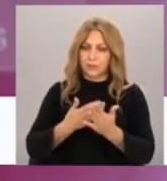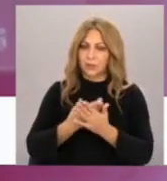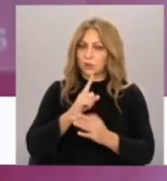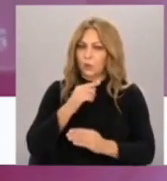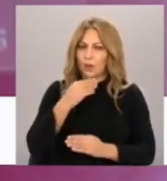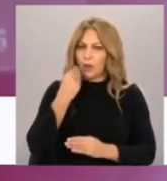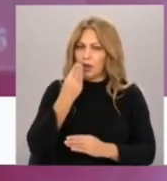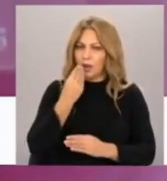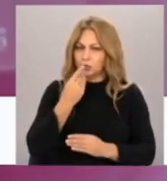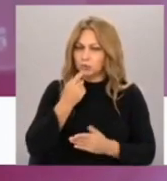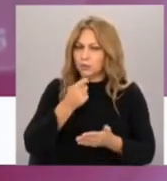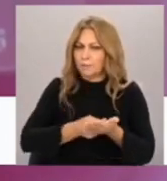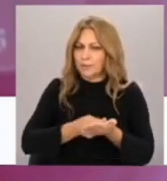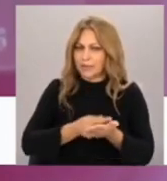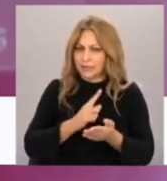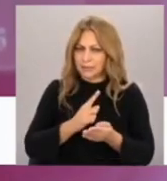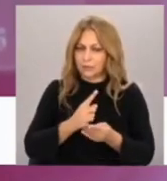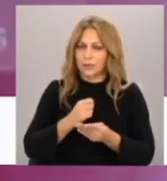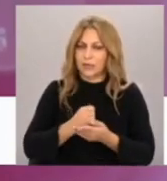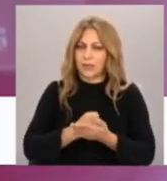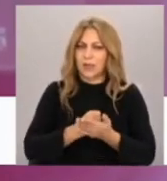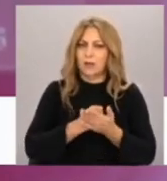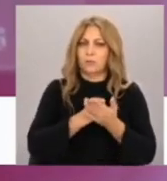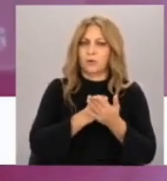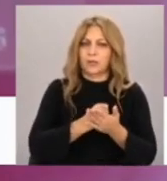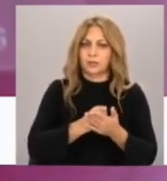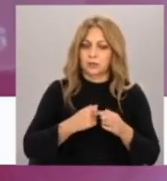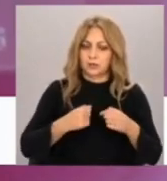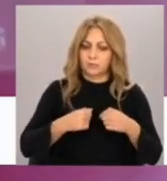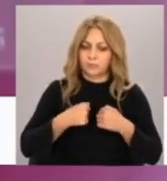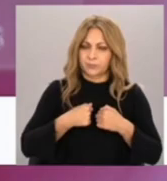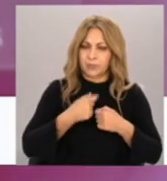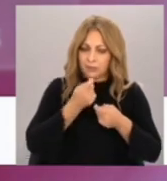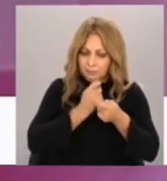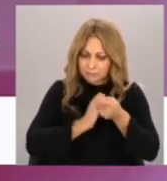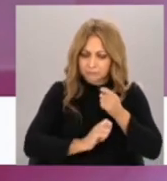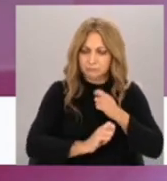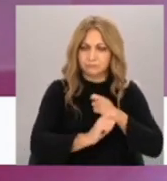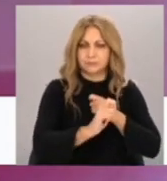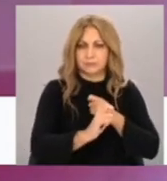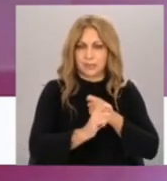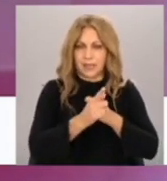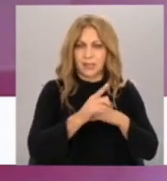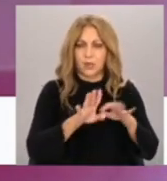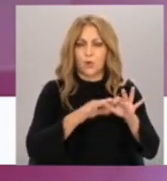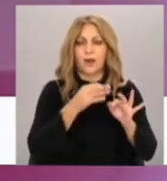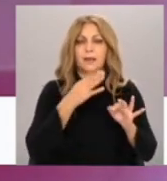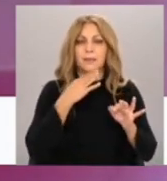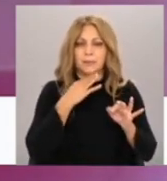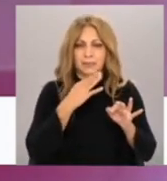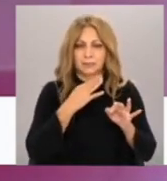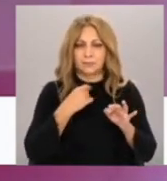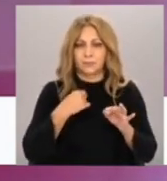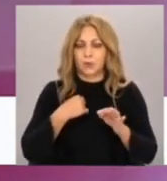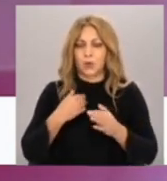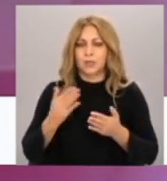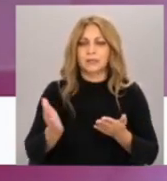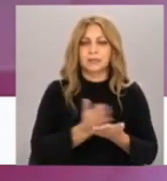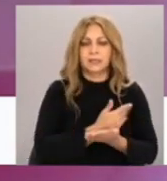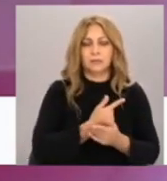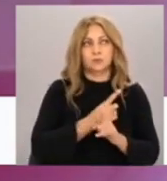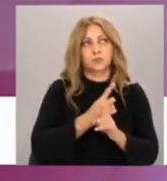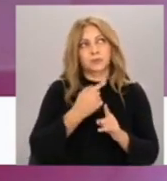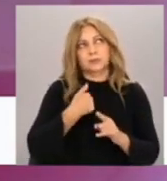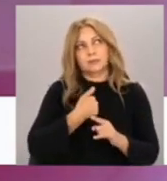alunos pagarem a serem financiados e ser responsáveis por quê pagamento dizer se empréstimo retirado porque estava a fazer a remoção